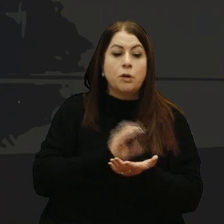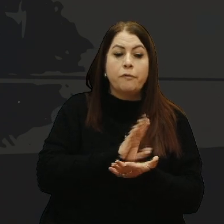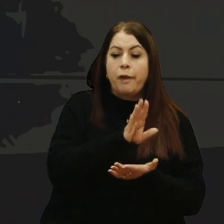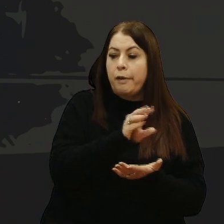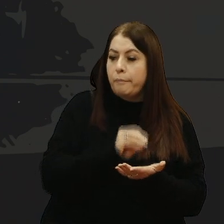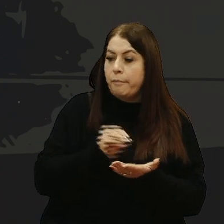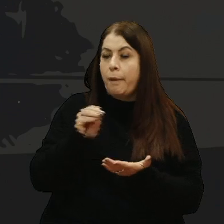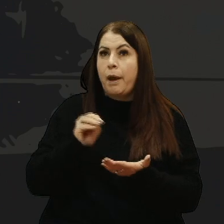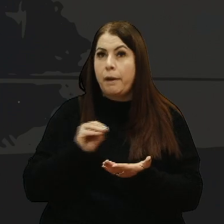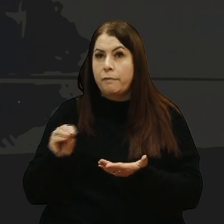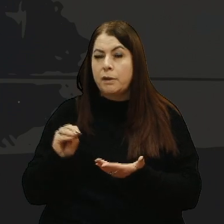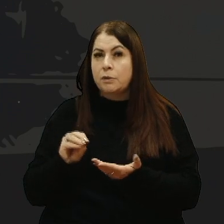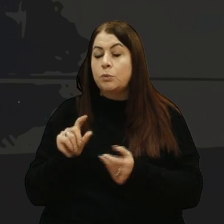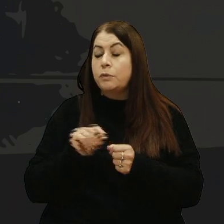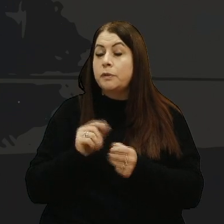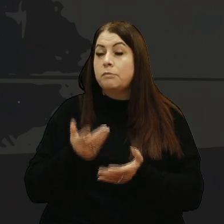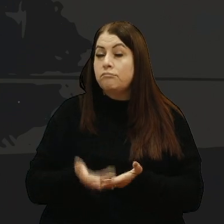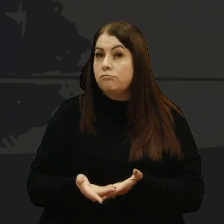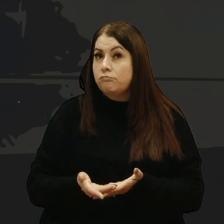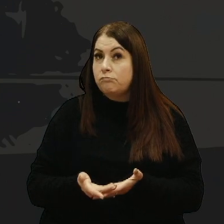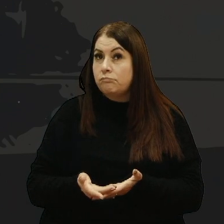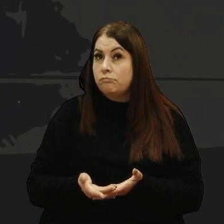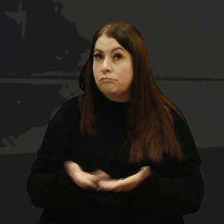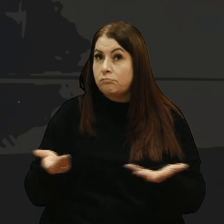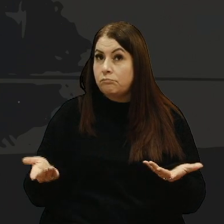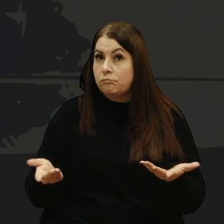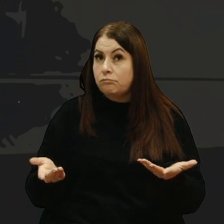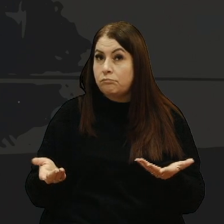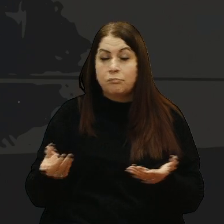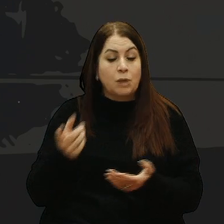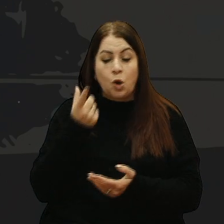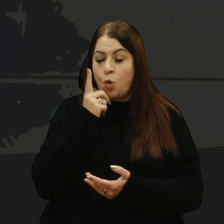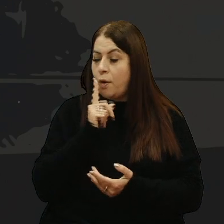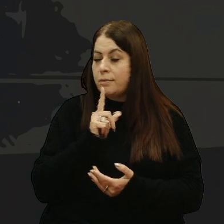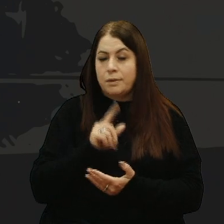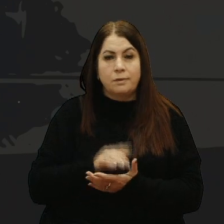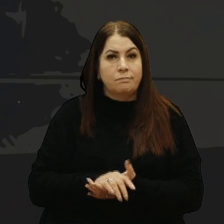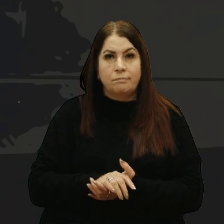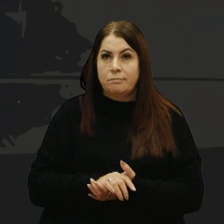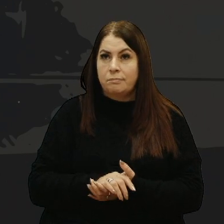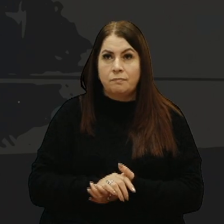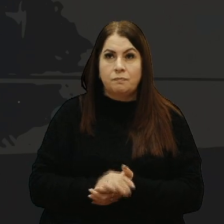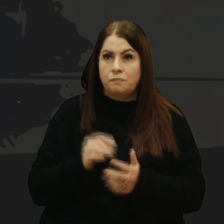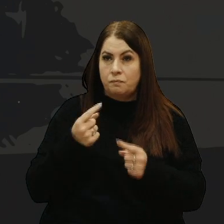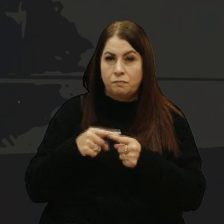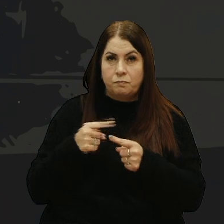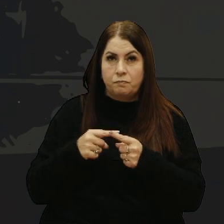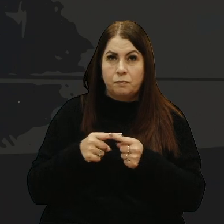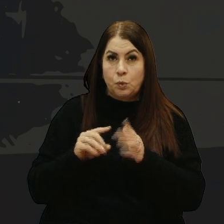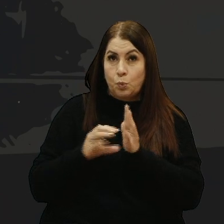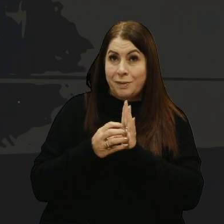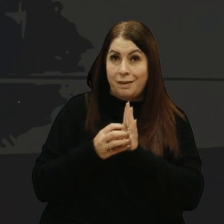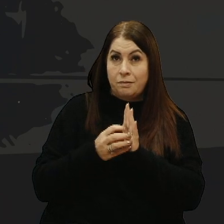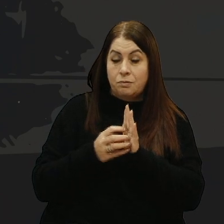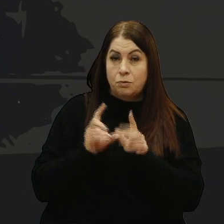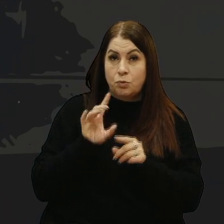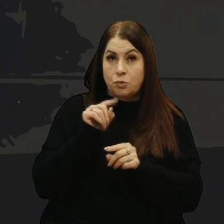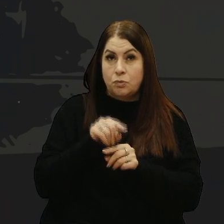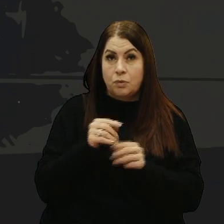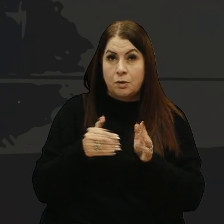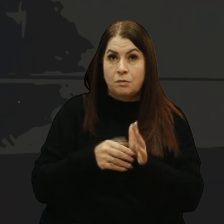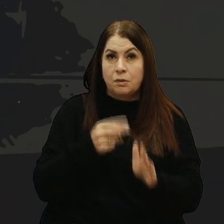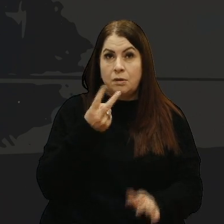onde vai, o que estão fazendo? E a gente não consegue, porque os dados só estão lá